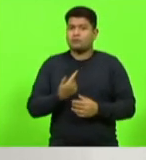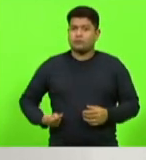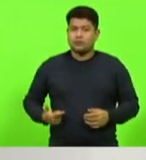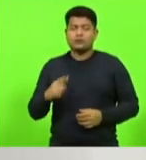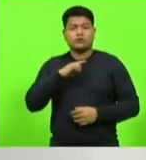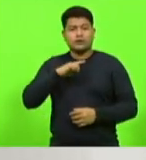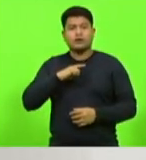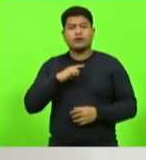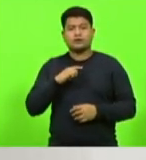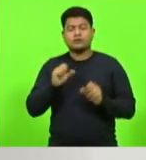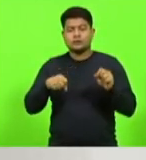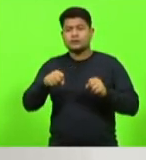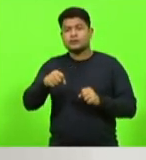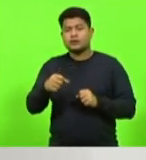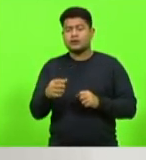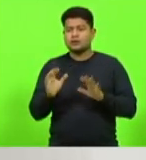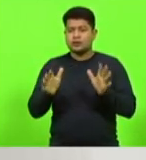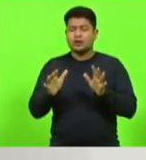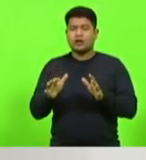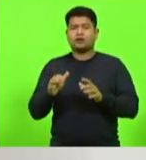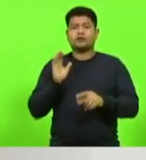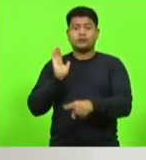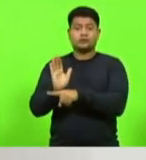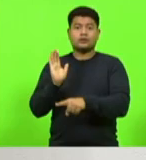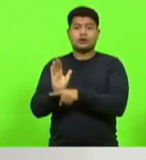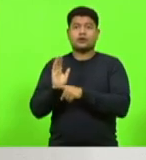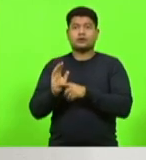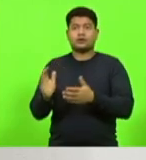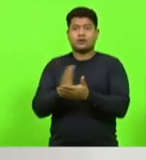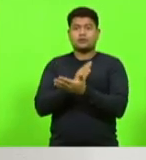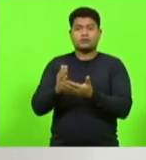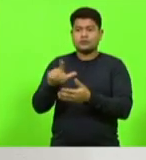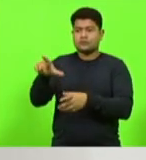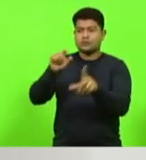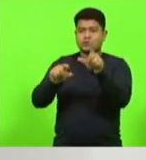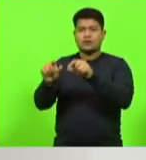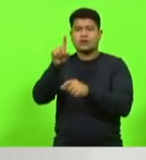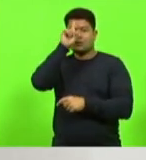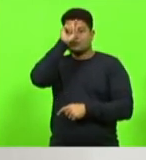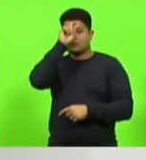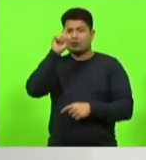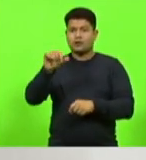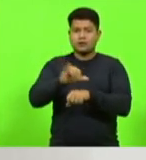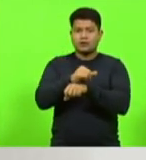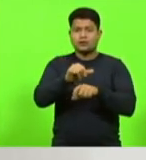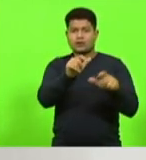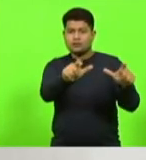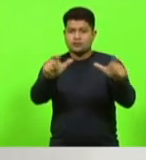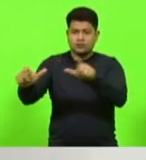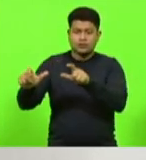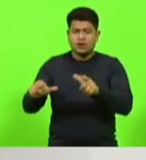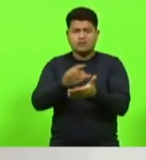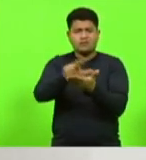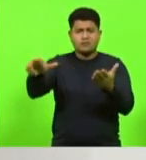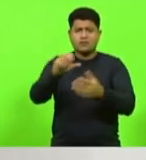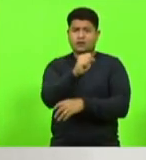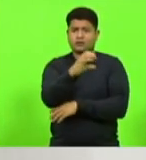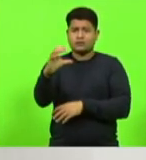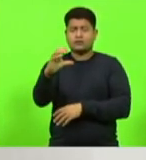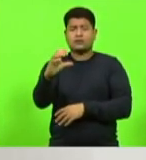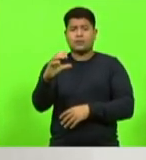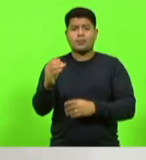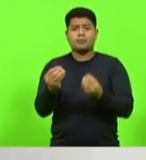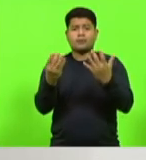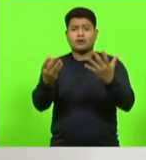já elencados alguns hospitais estratégicos nas mais diversas regiões do Estado de Santa Catarina para